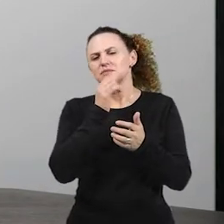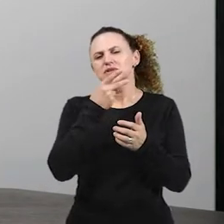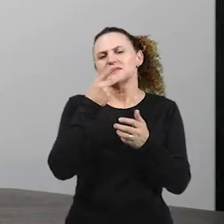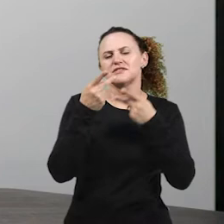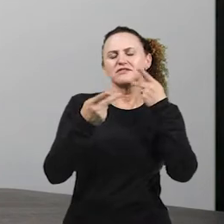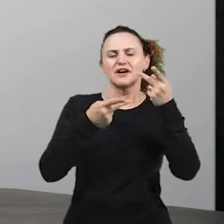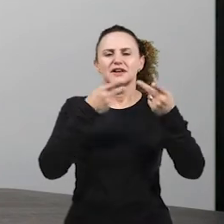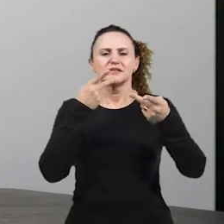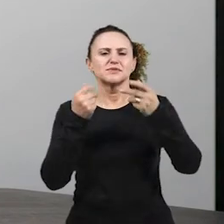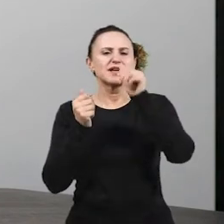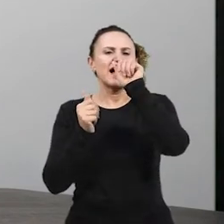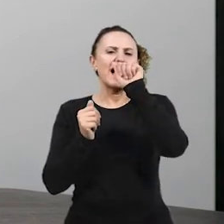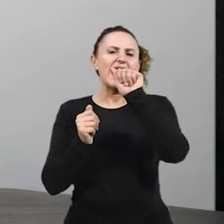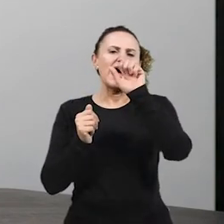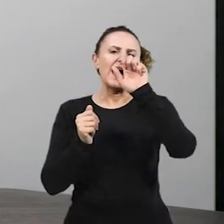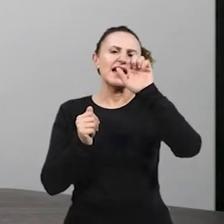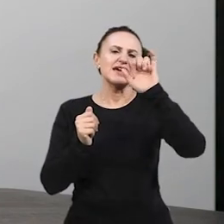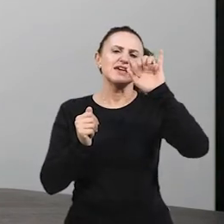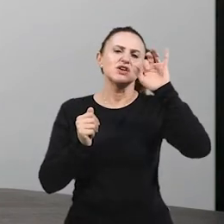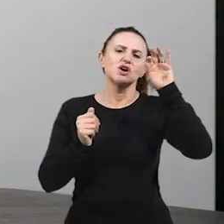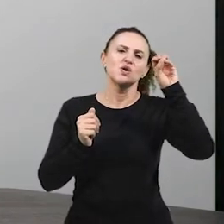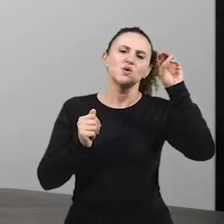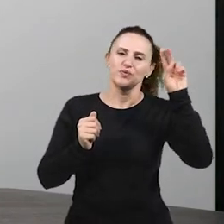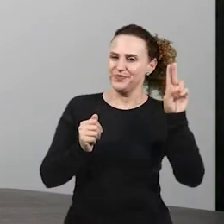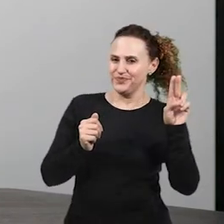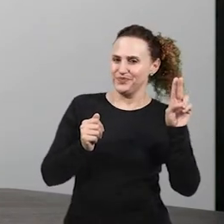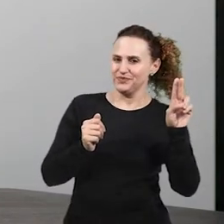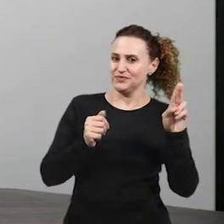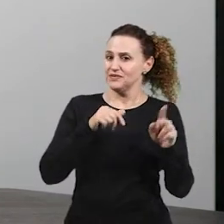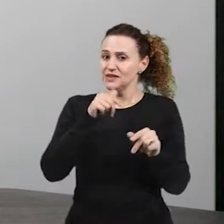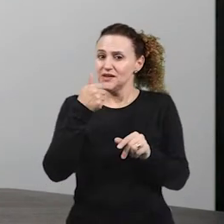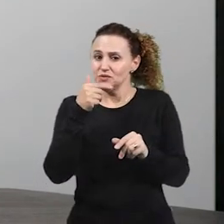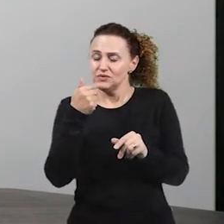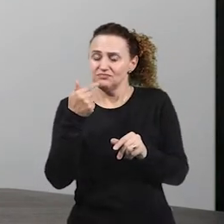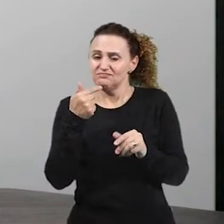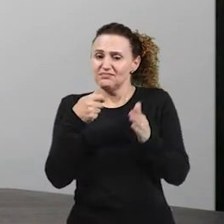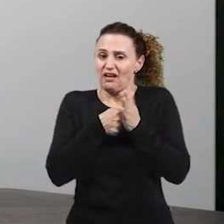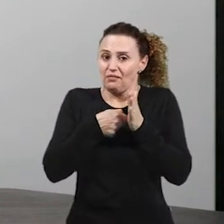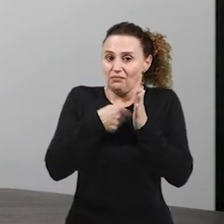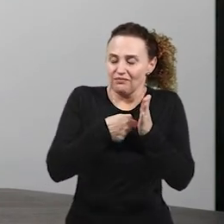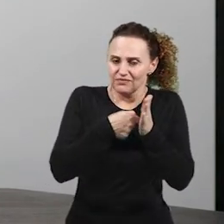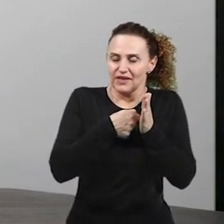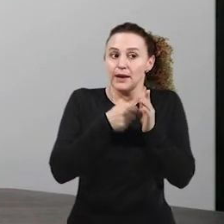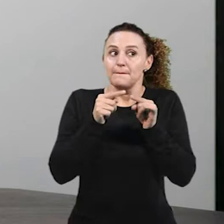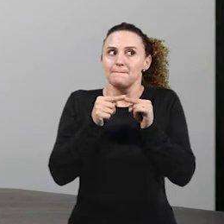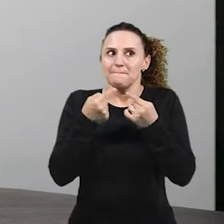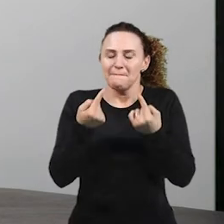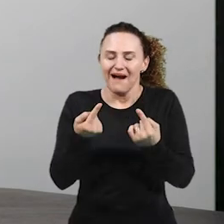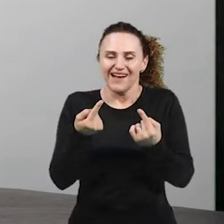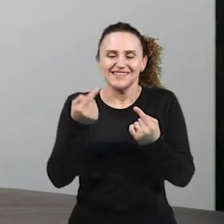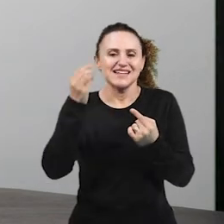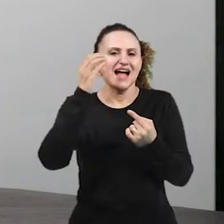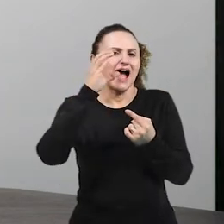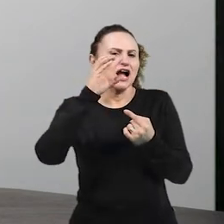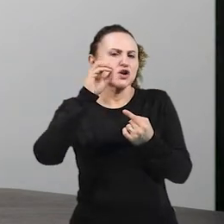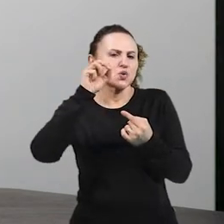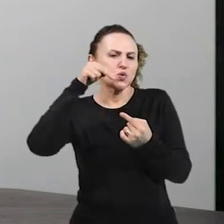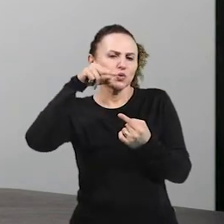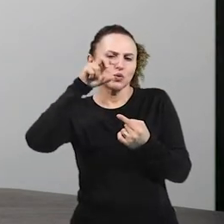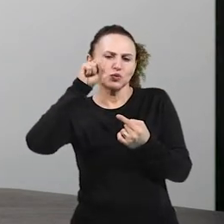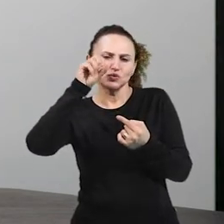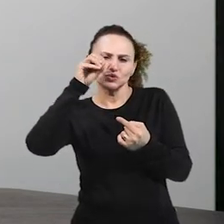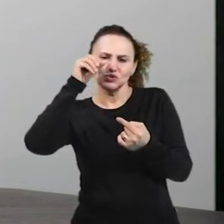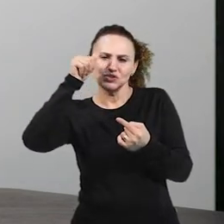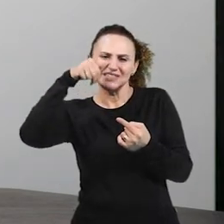sair ou sem bloqueio mas as consoantes tem uma característica diferente um ar faz